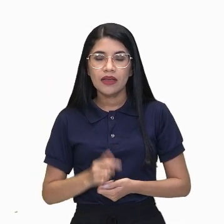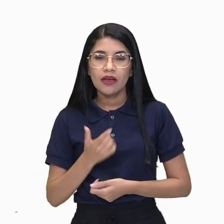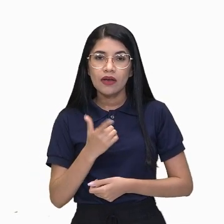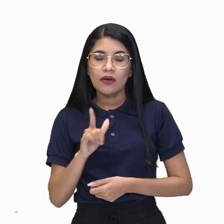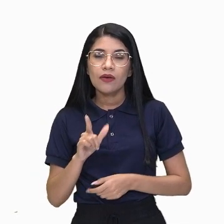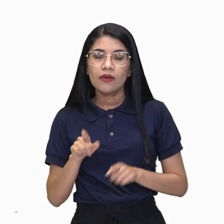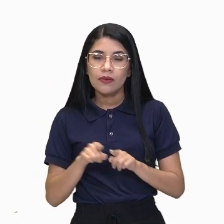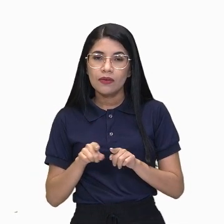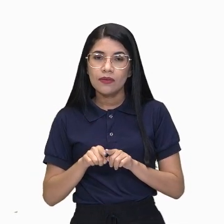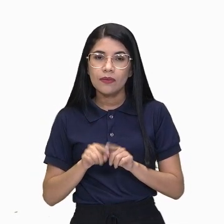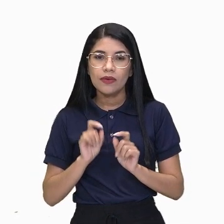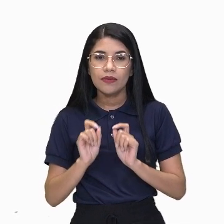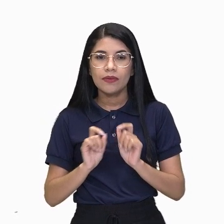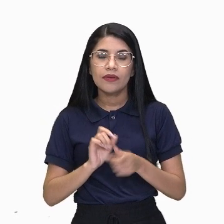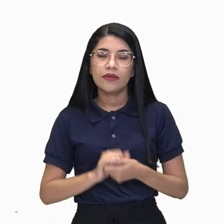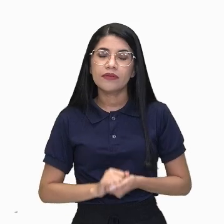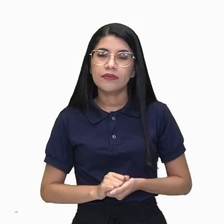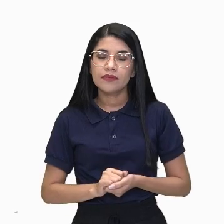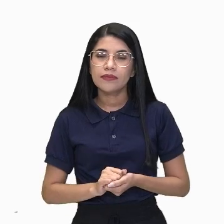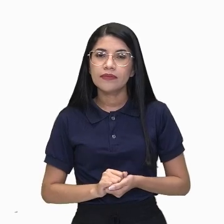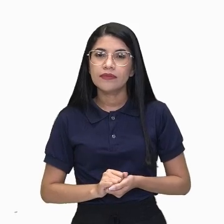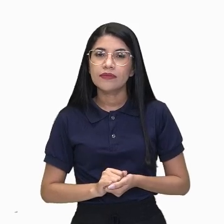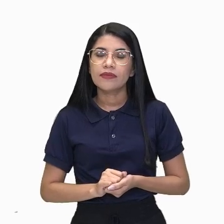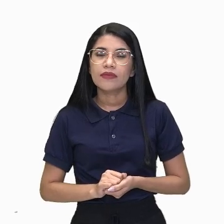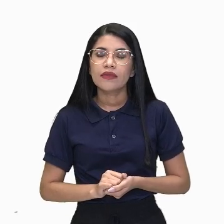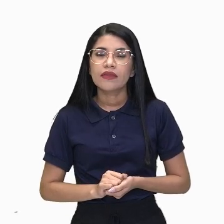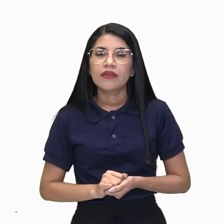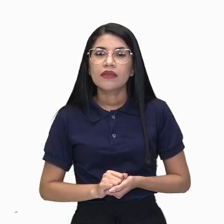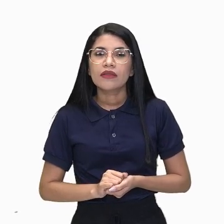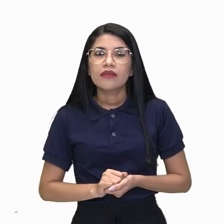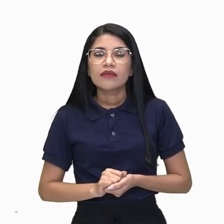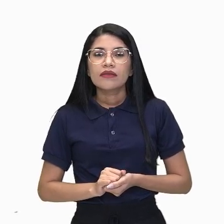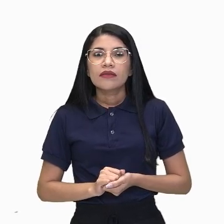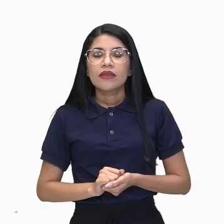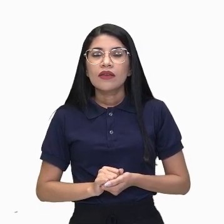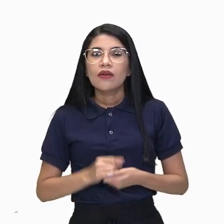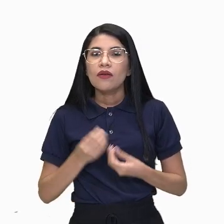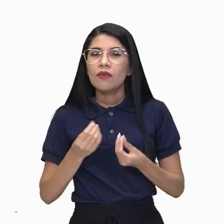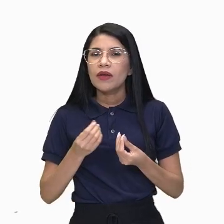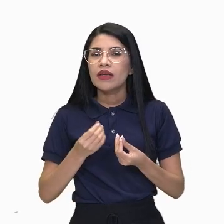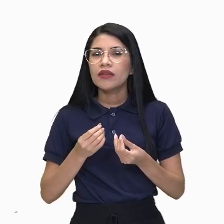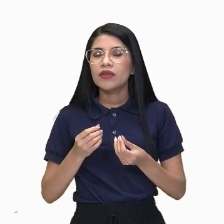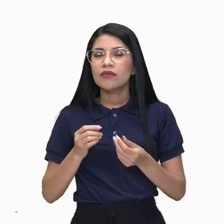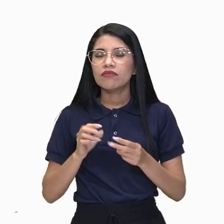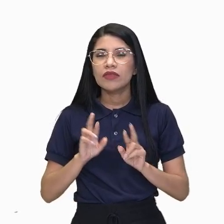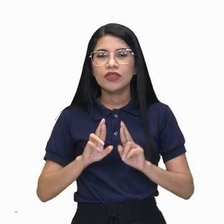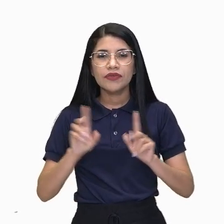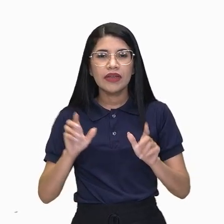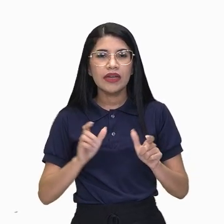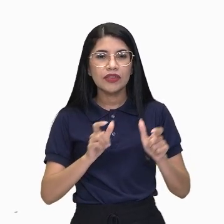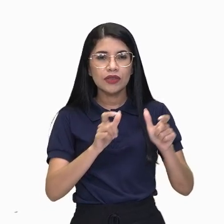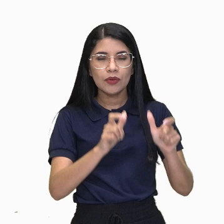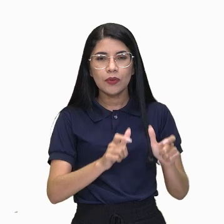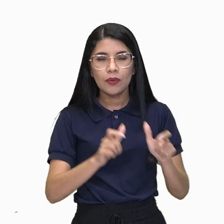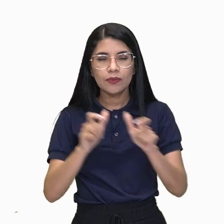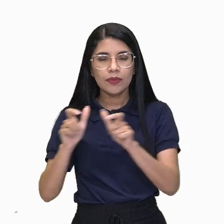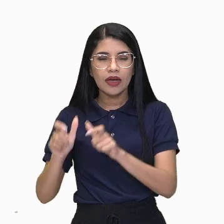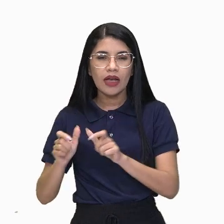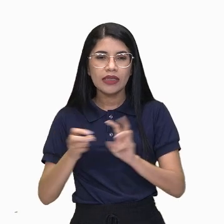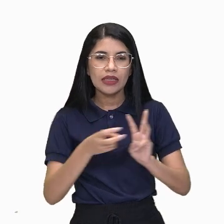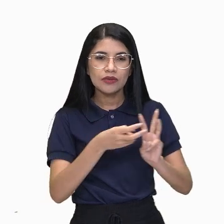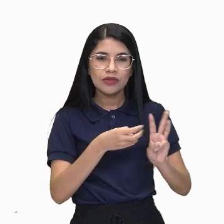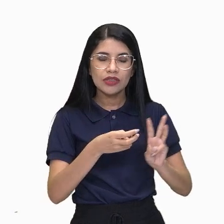vai só reforçando aqui é que tudo isso, né, esse encontro de dois mundos, né, digamos assim, o mundo ocidental,